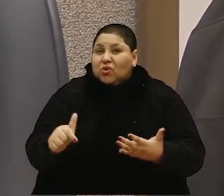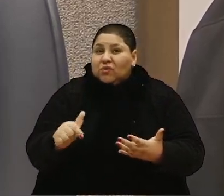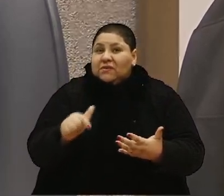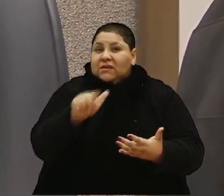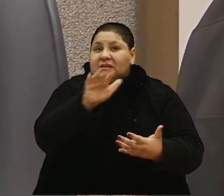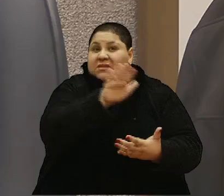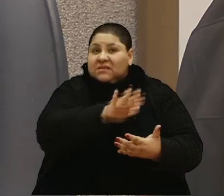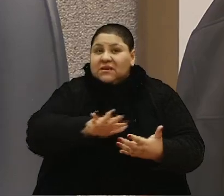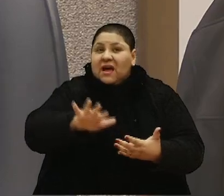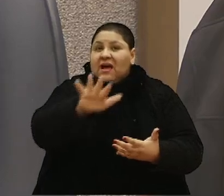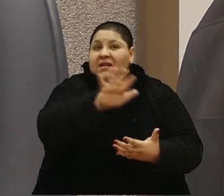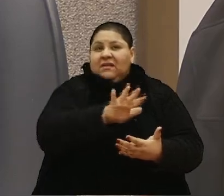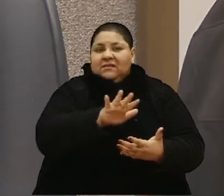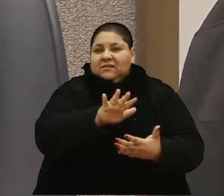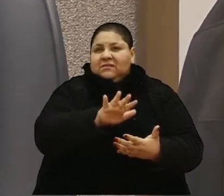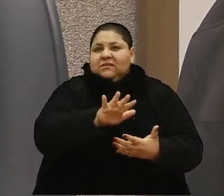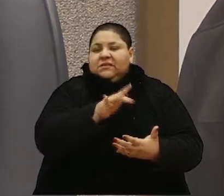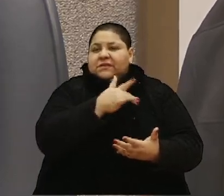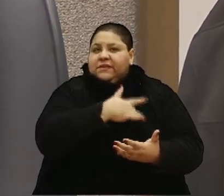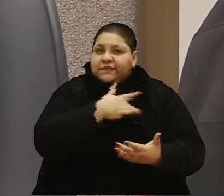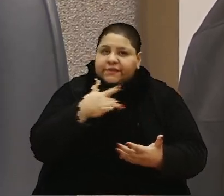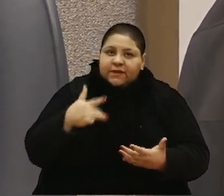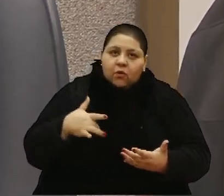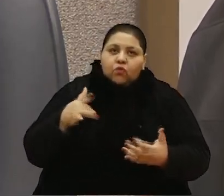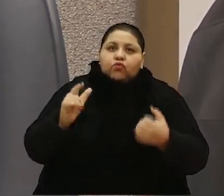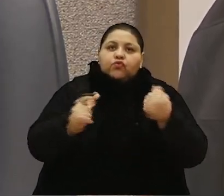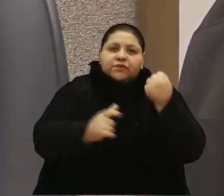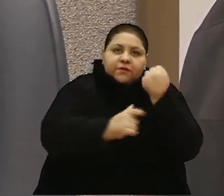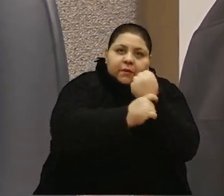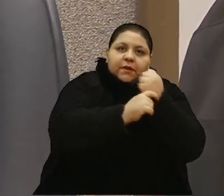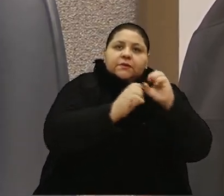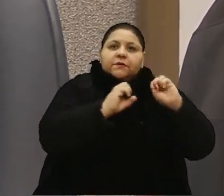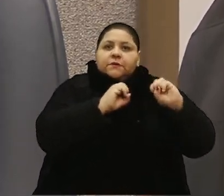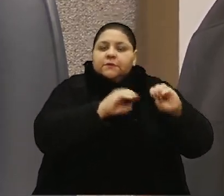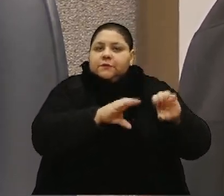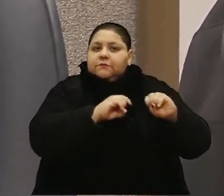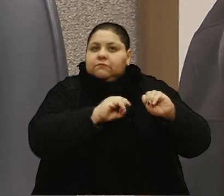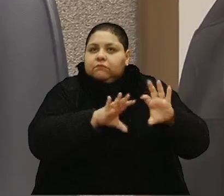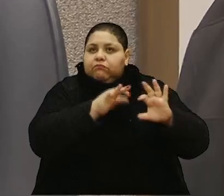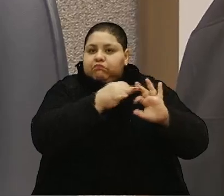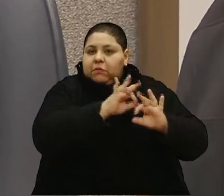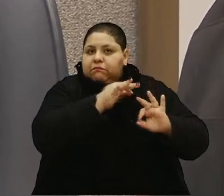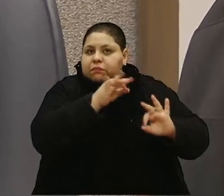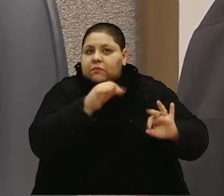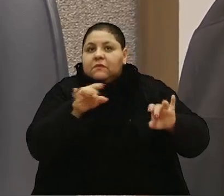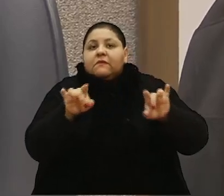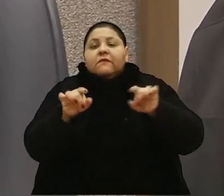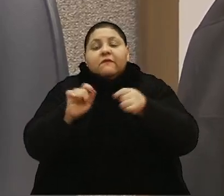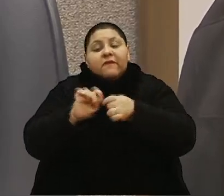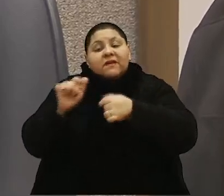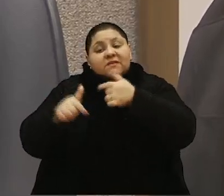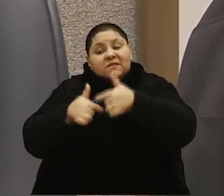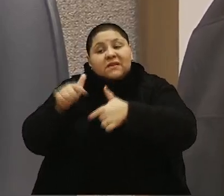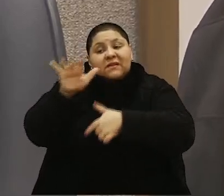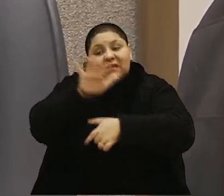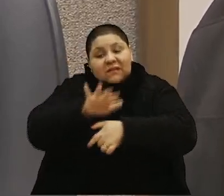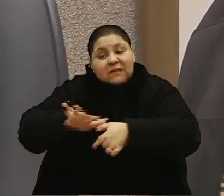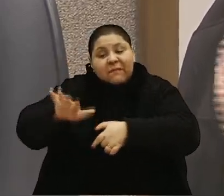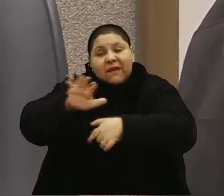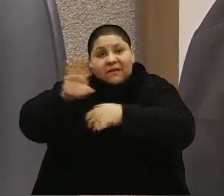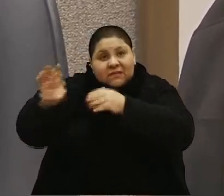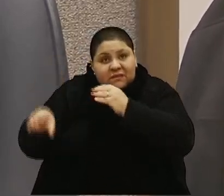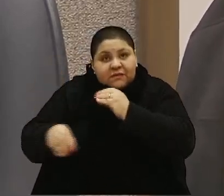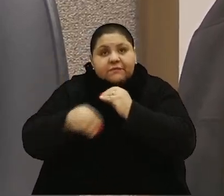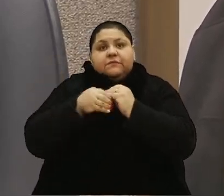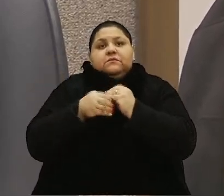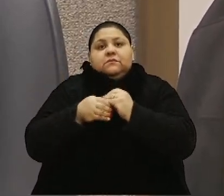fundamentais, que é tratar da saúde, da segurança, da educação e assim por diante. E também se trabalha nessas áreas complementares, né,